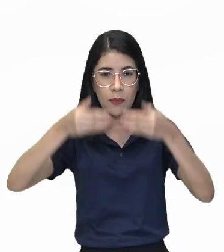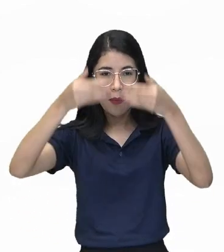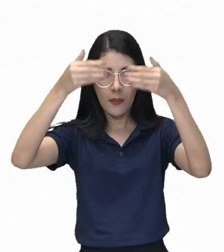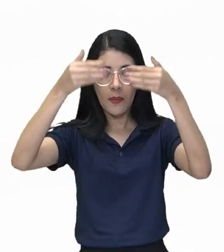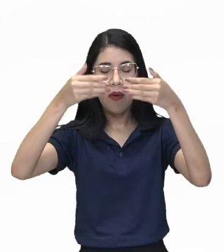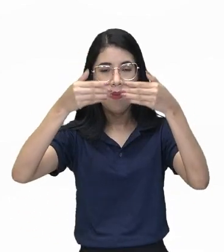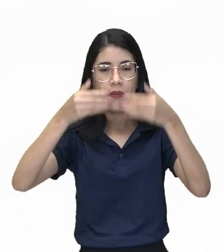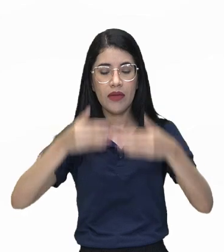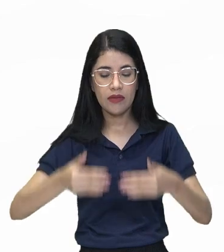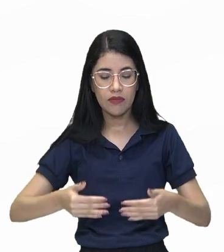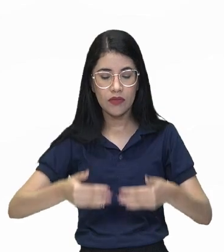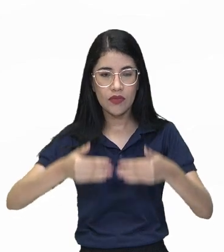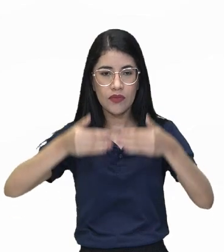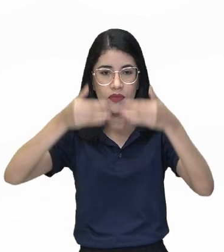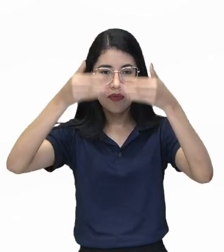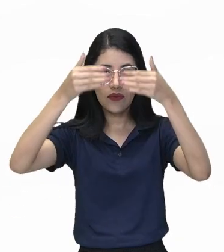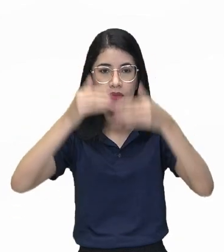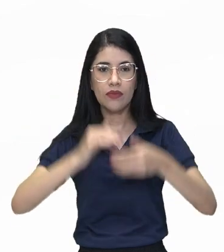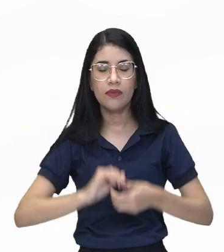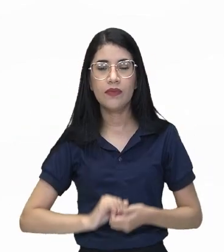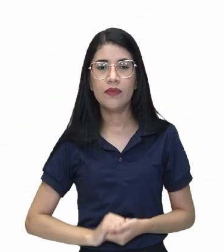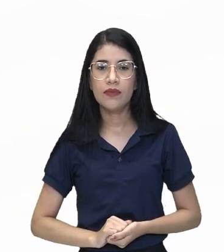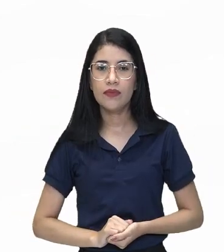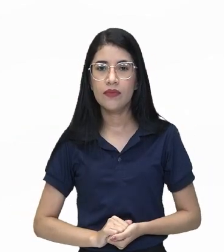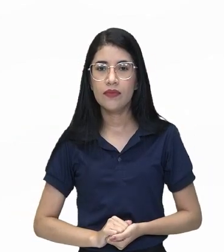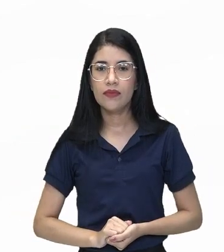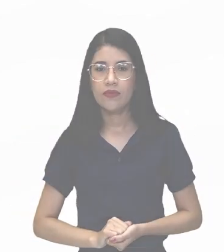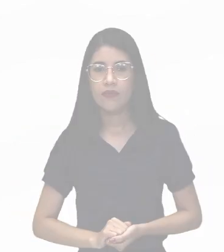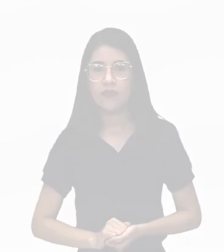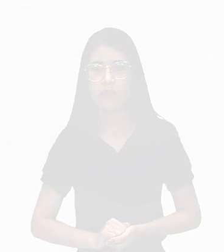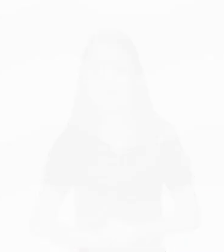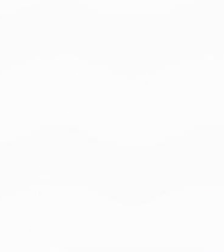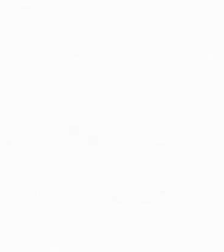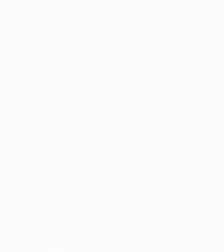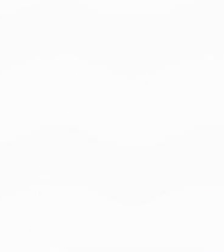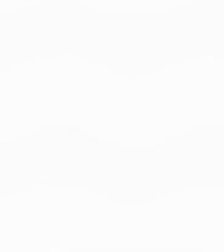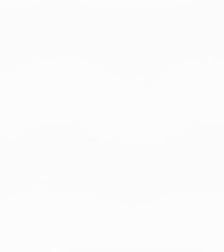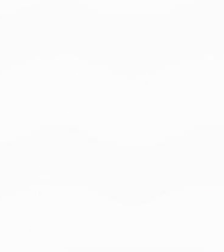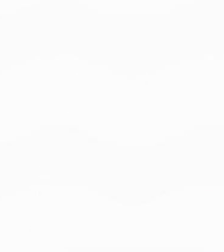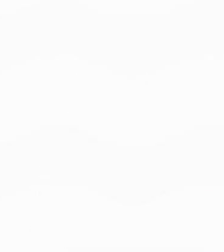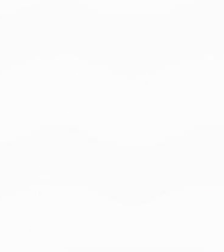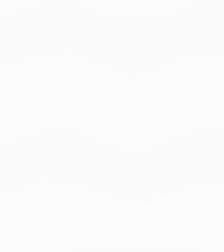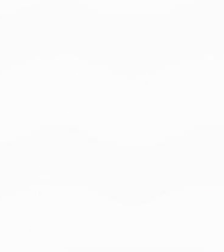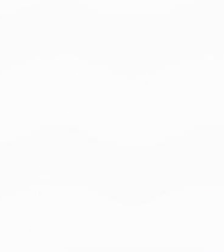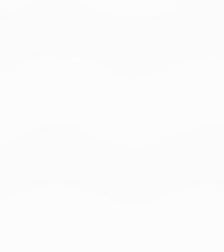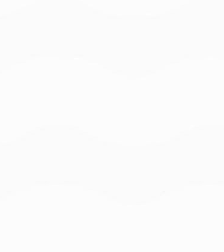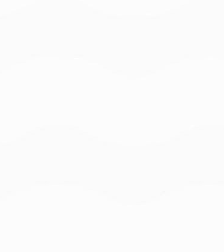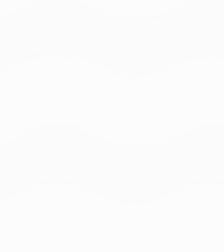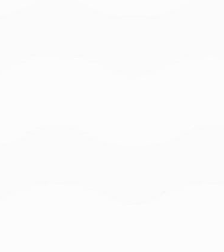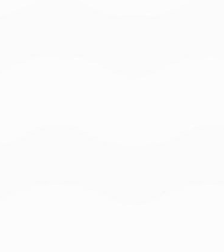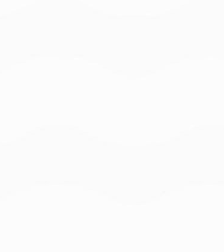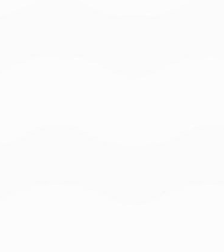na vertical. E nós temos outra parte do Teatro Amazonas, que é justamente o Salão Nobre, né,